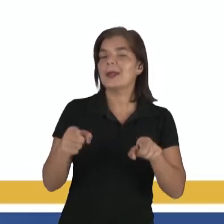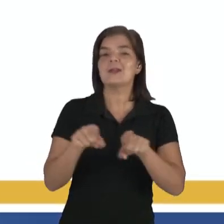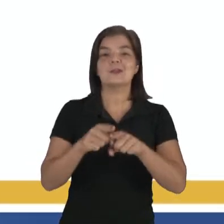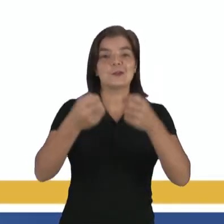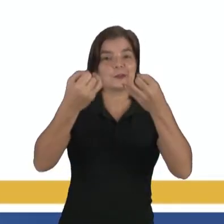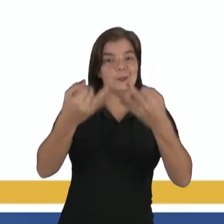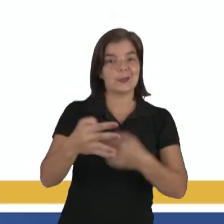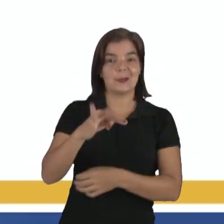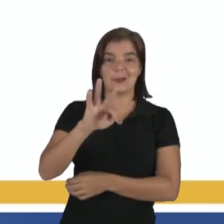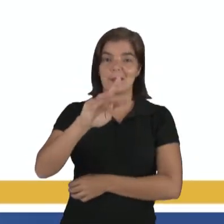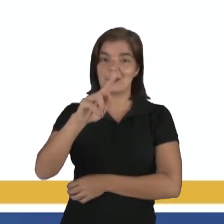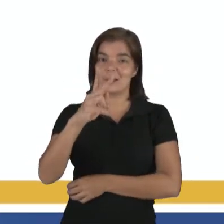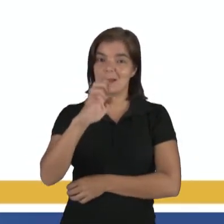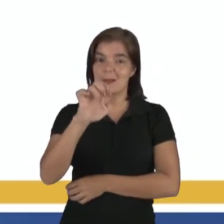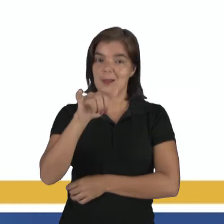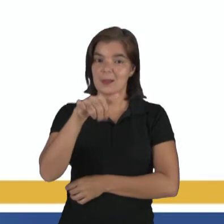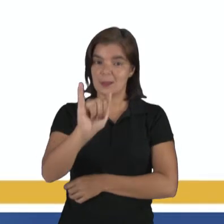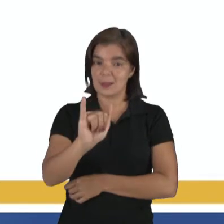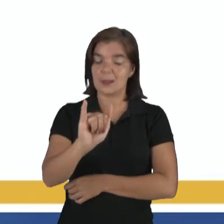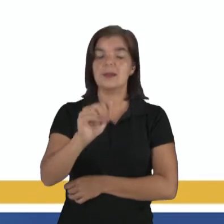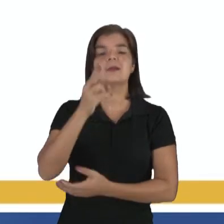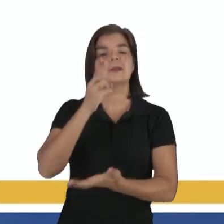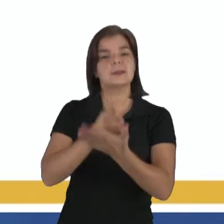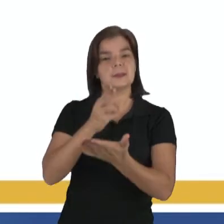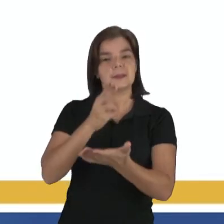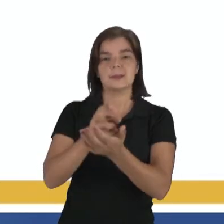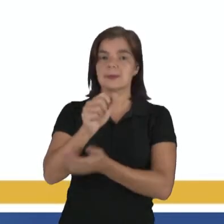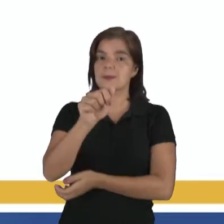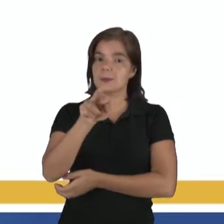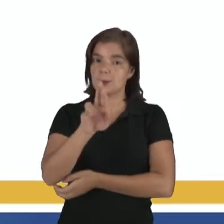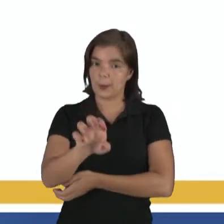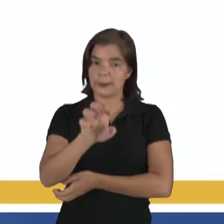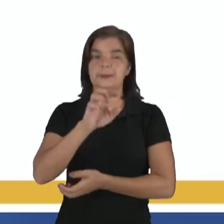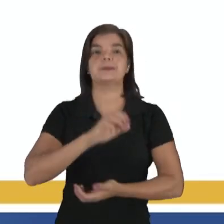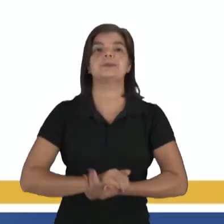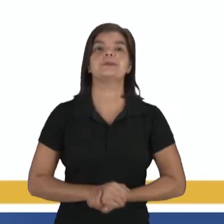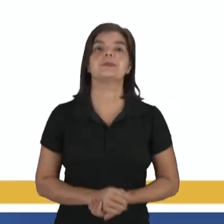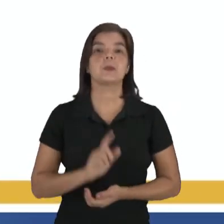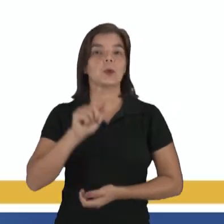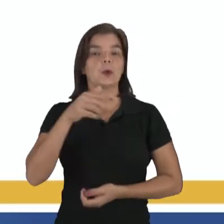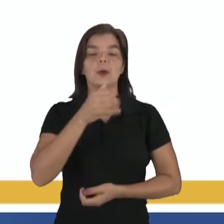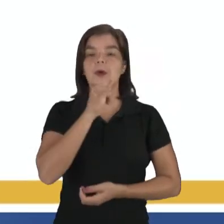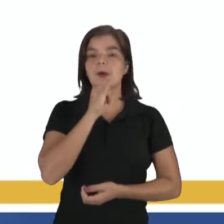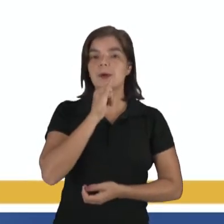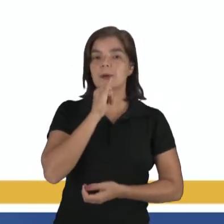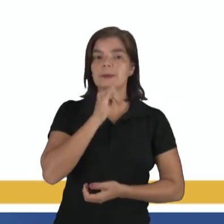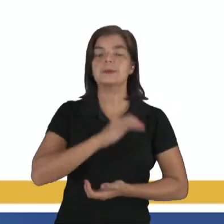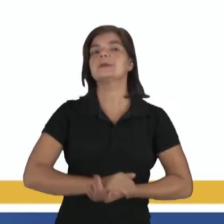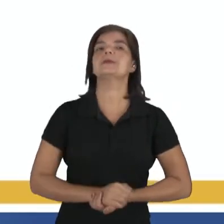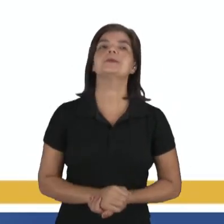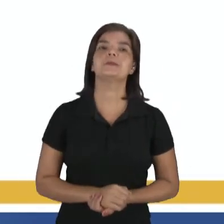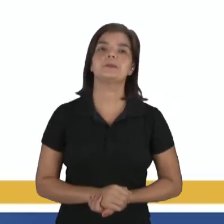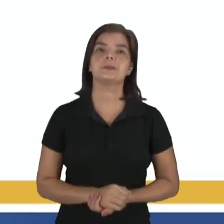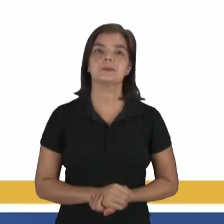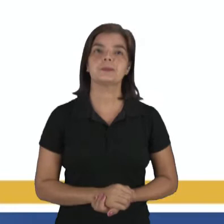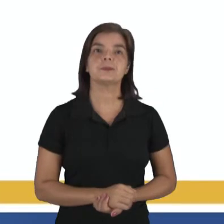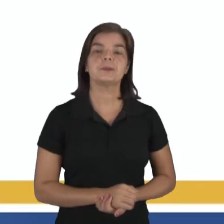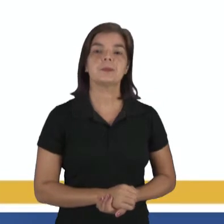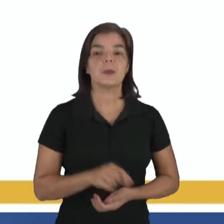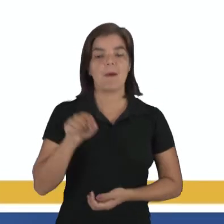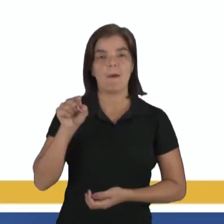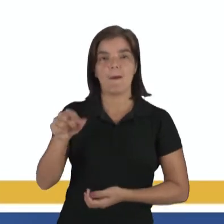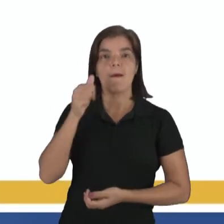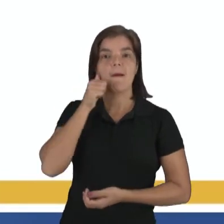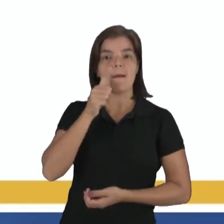Porque eu estou falando de they. Sempre que eu falo de they, verbo to be tem que ser o are. Outro exemplo, she is studying